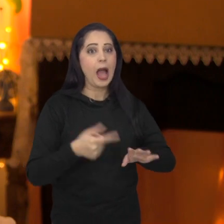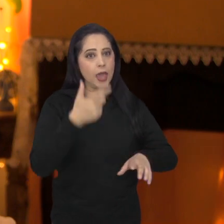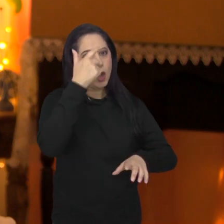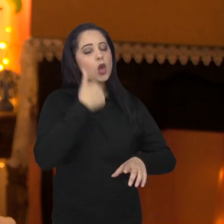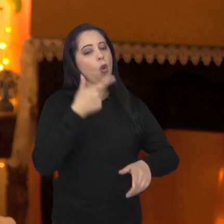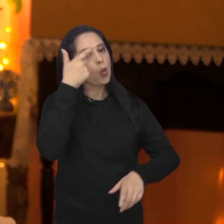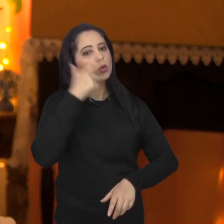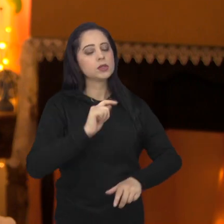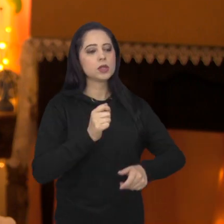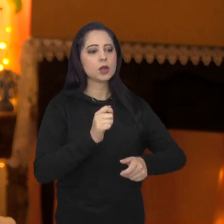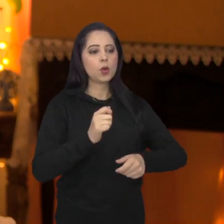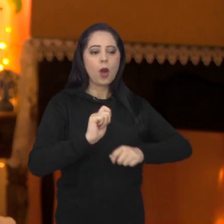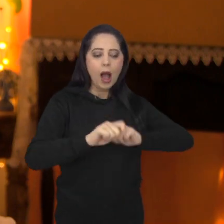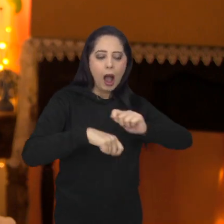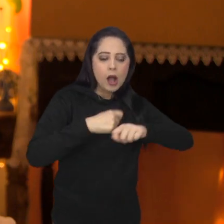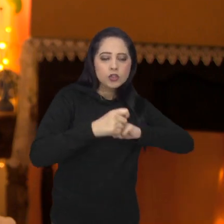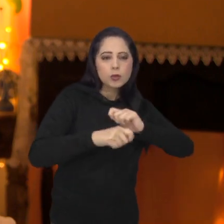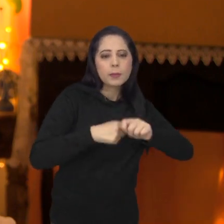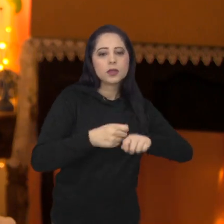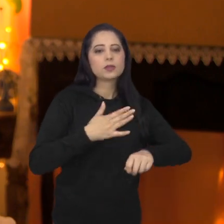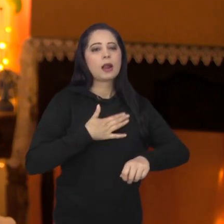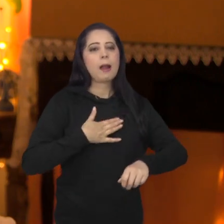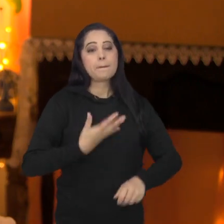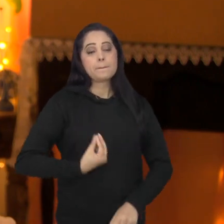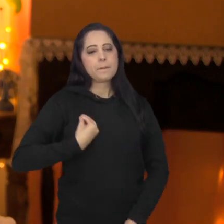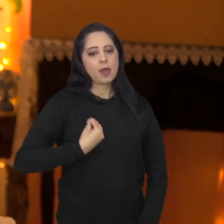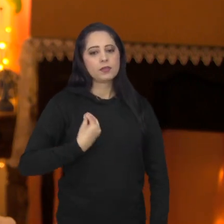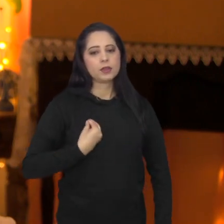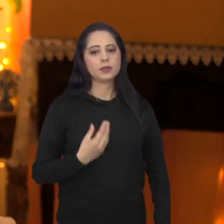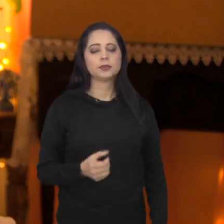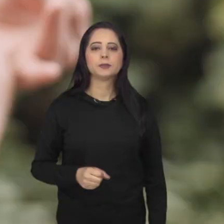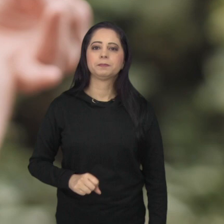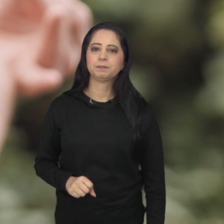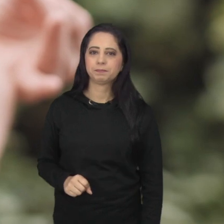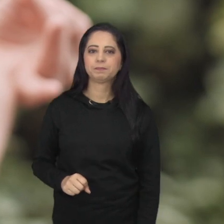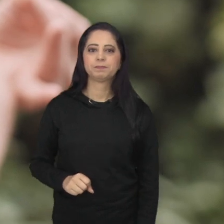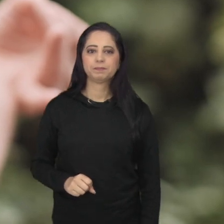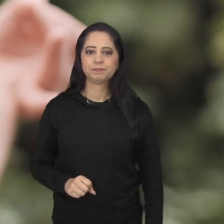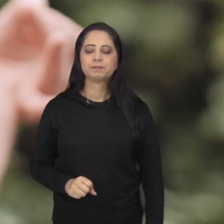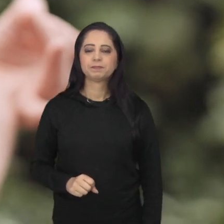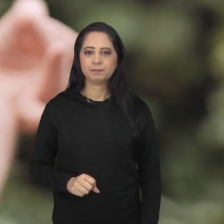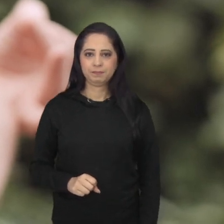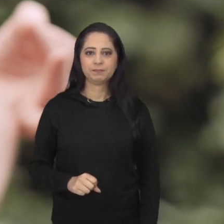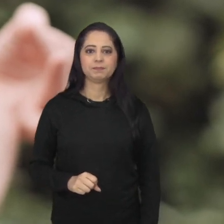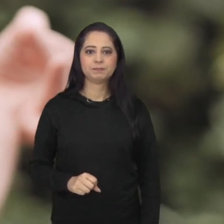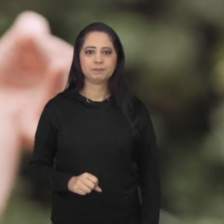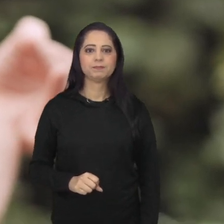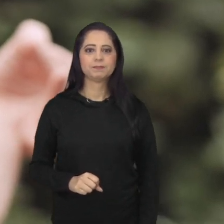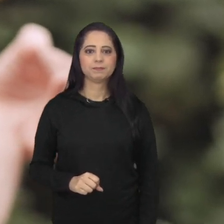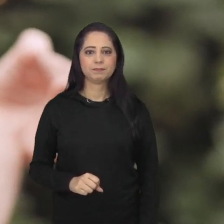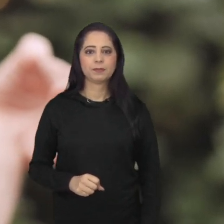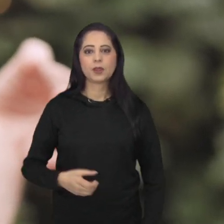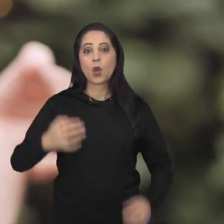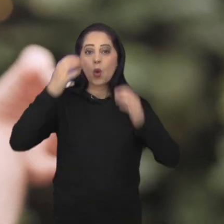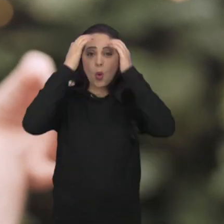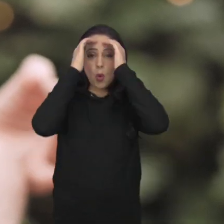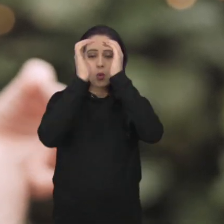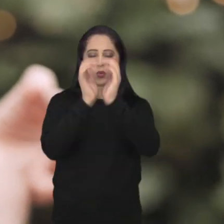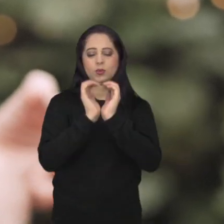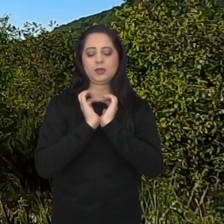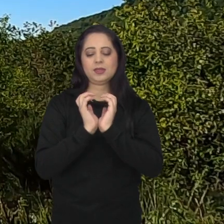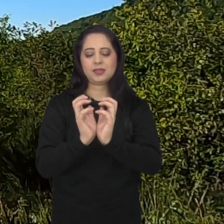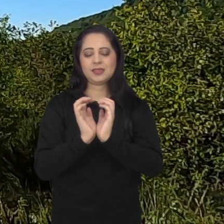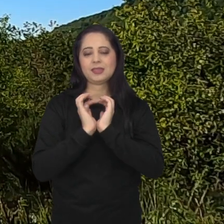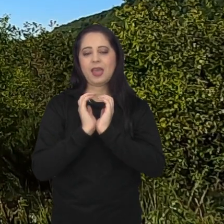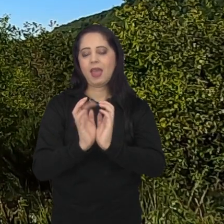consigo administrar melhor depois de uma meditação, de uma boa meditação. Uma bela ajuda para o bom funcionamento do